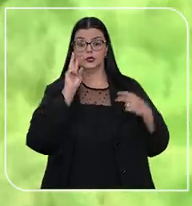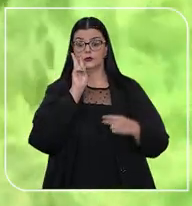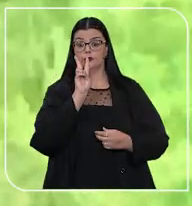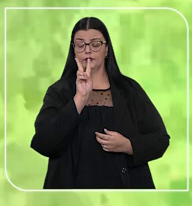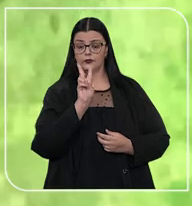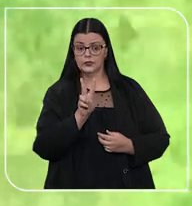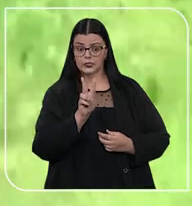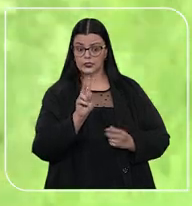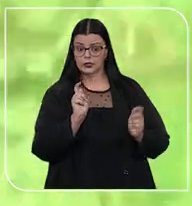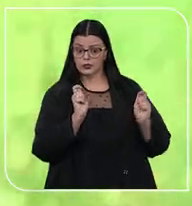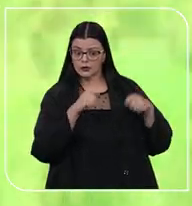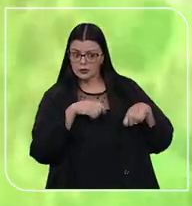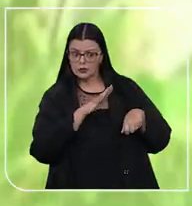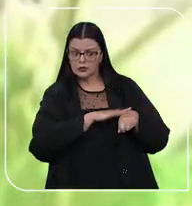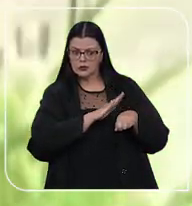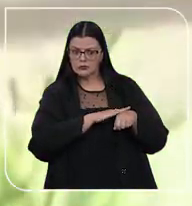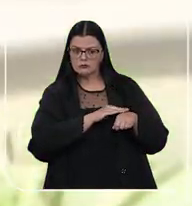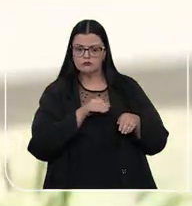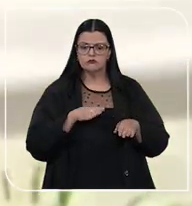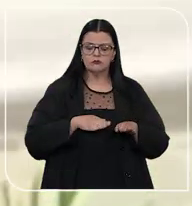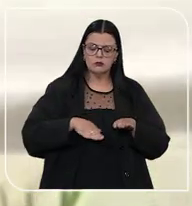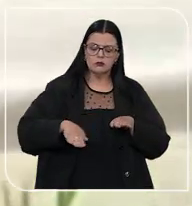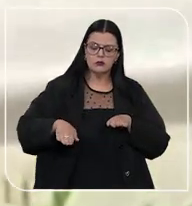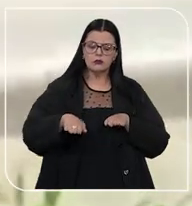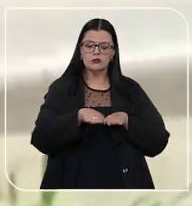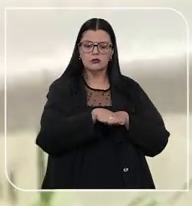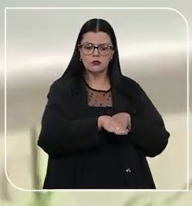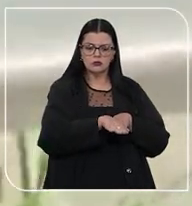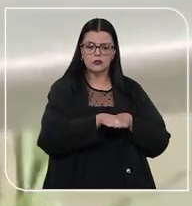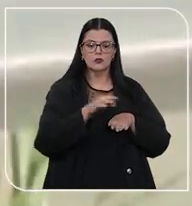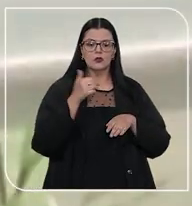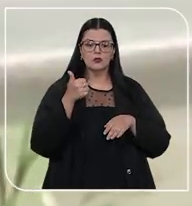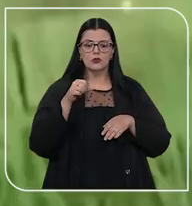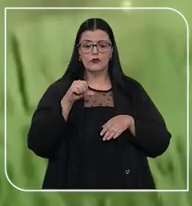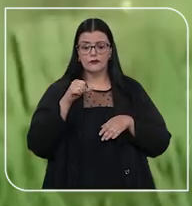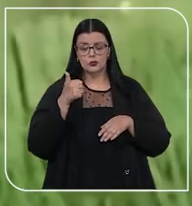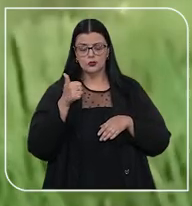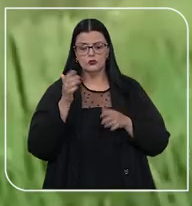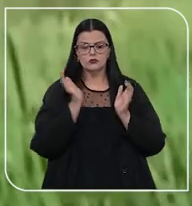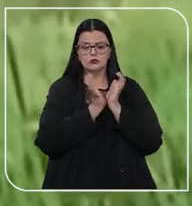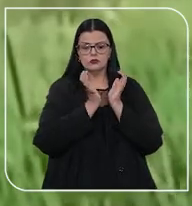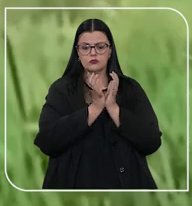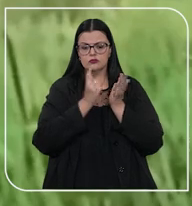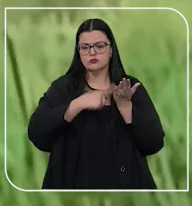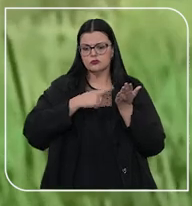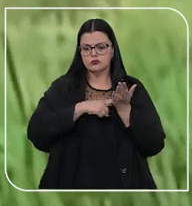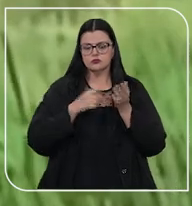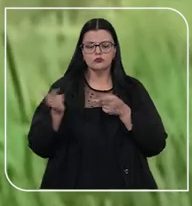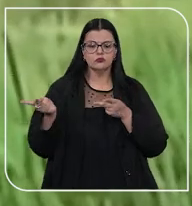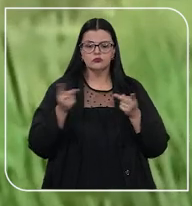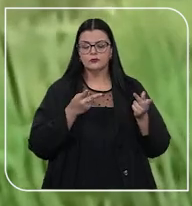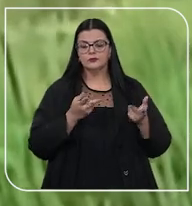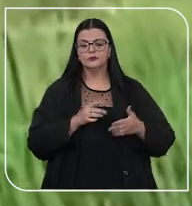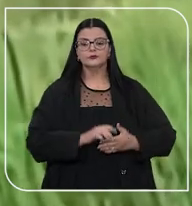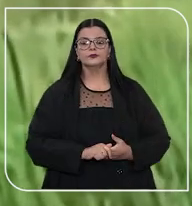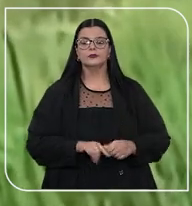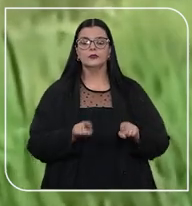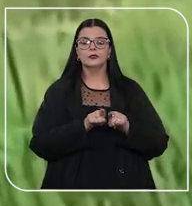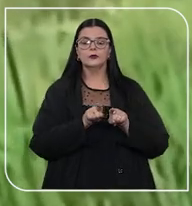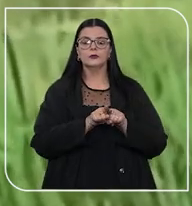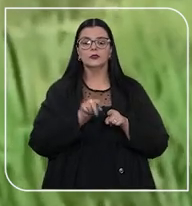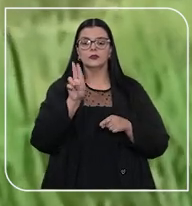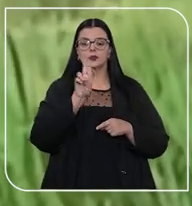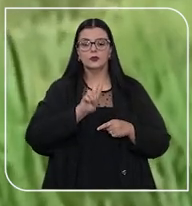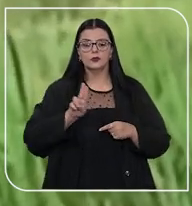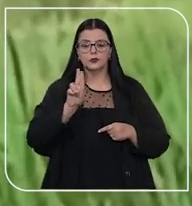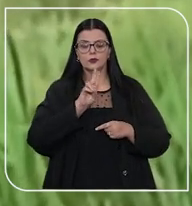motorista visualiza a tempo, é ele estacionar o veículo e acionar o 191, acionar nossas equipes e também através